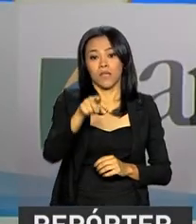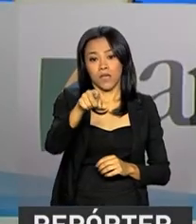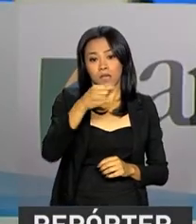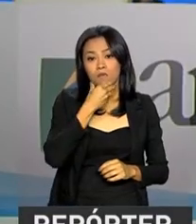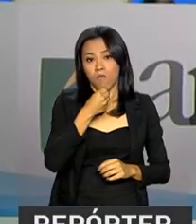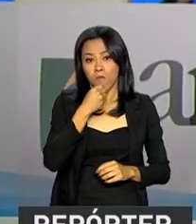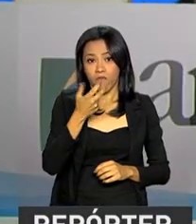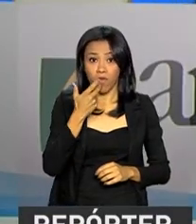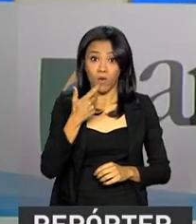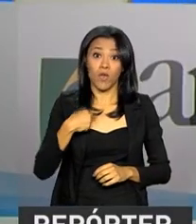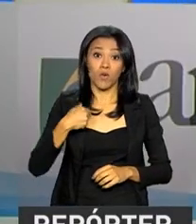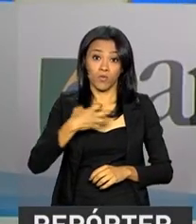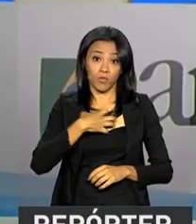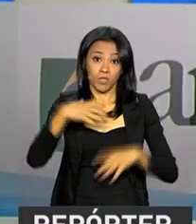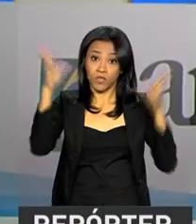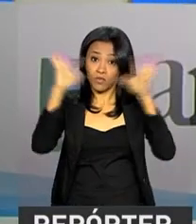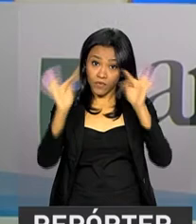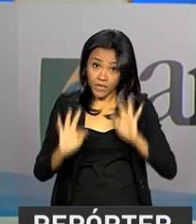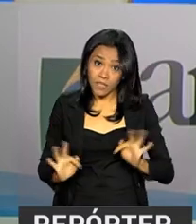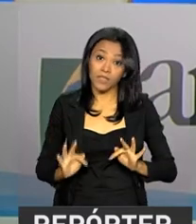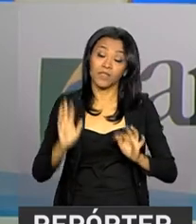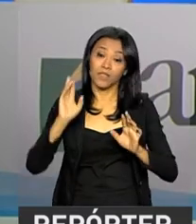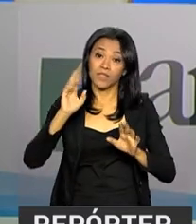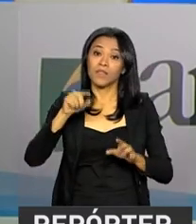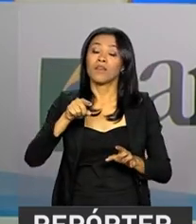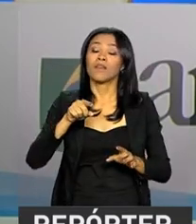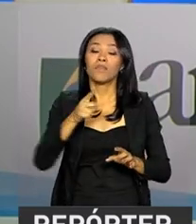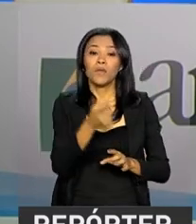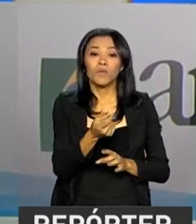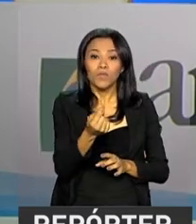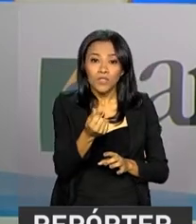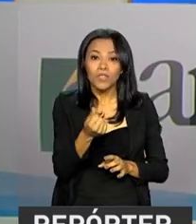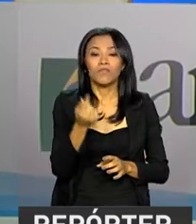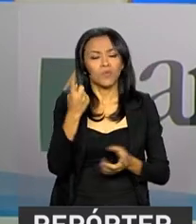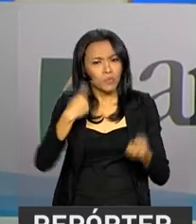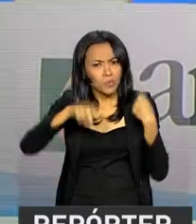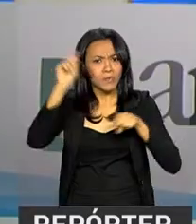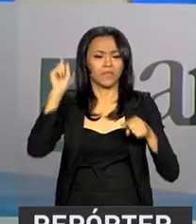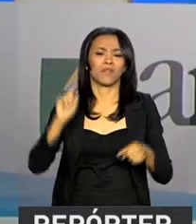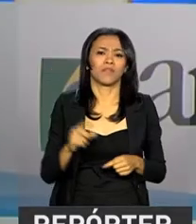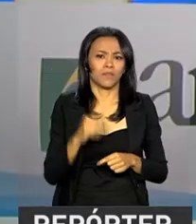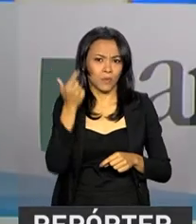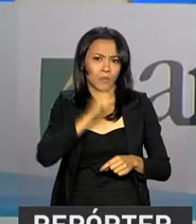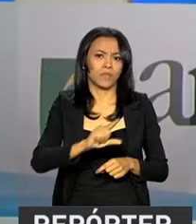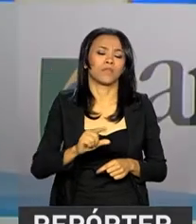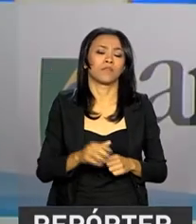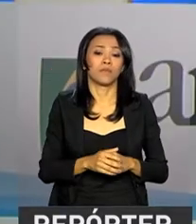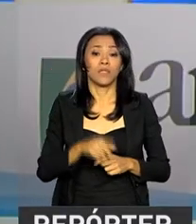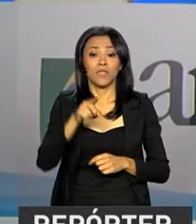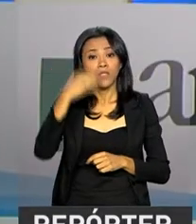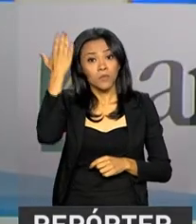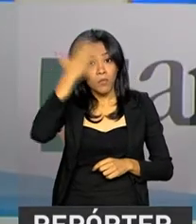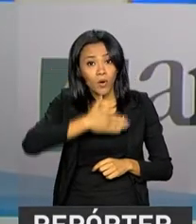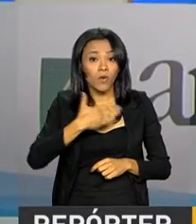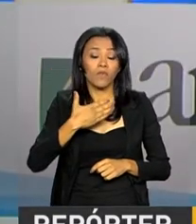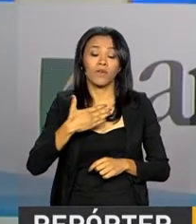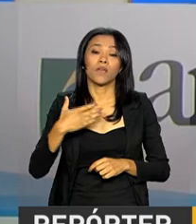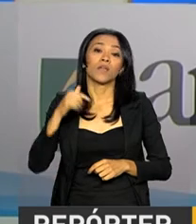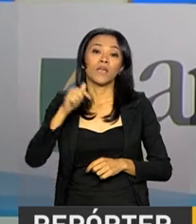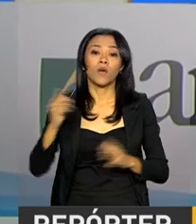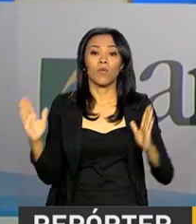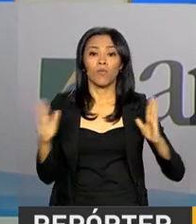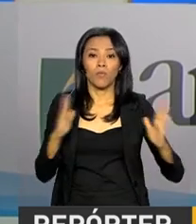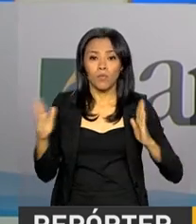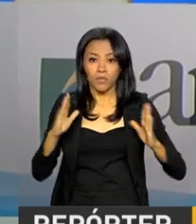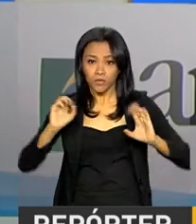resultado do leilão e tenho certeza e convicção que foi um sucesso estrondoso. Isso mostra que no momento de retomada da